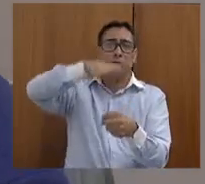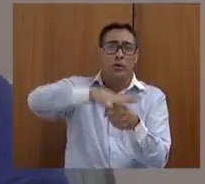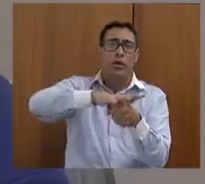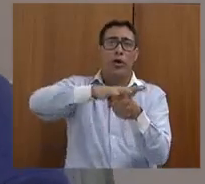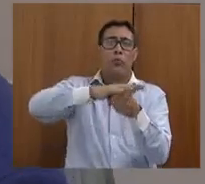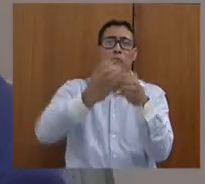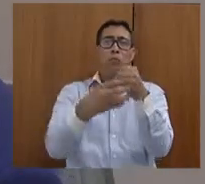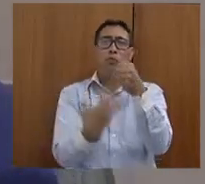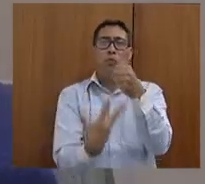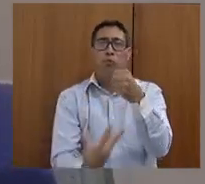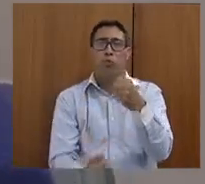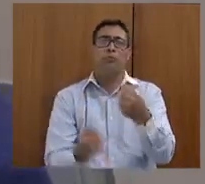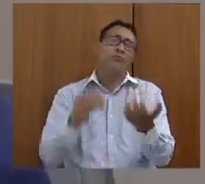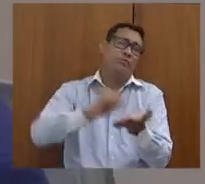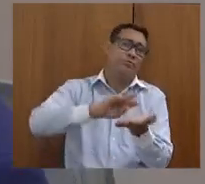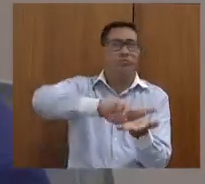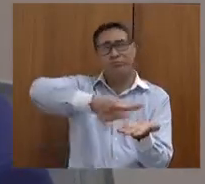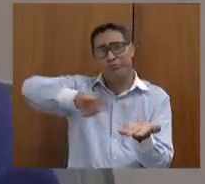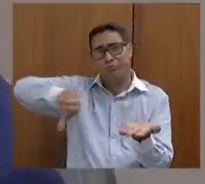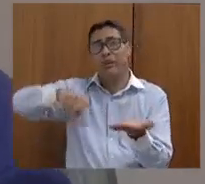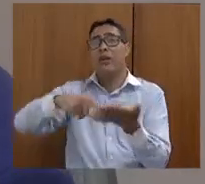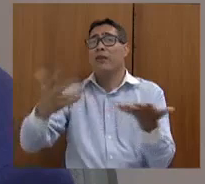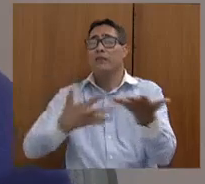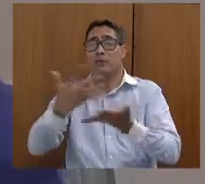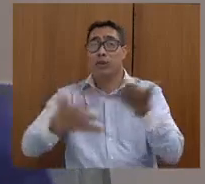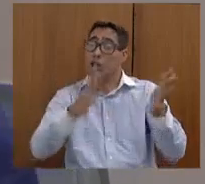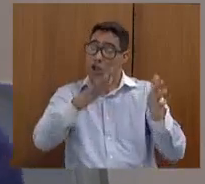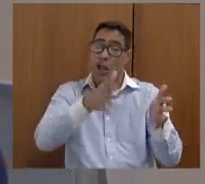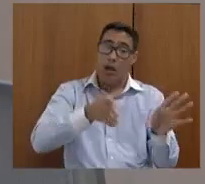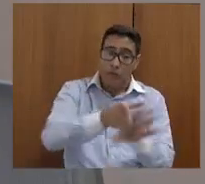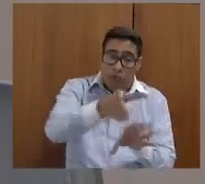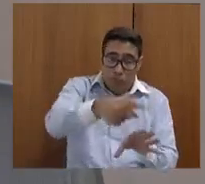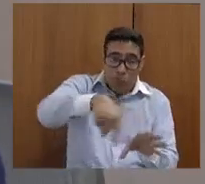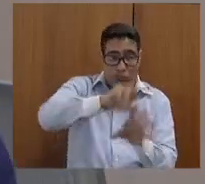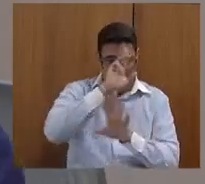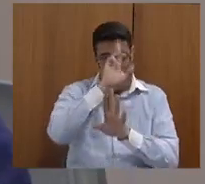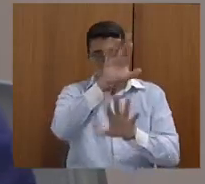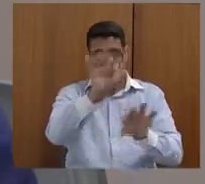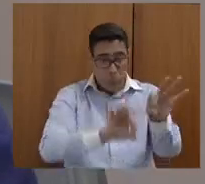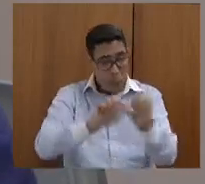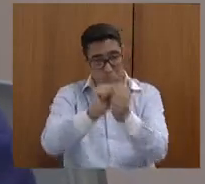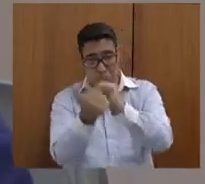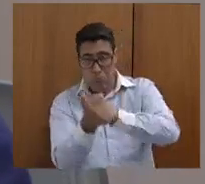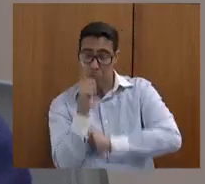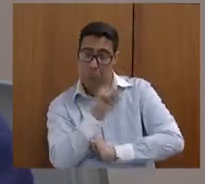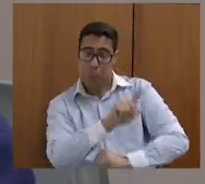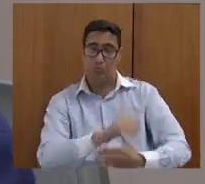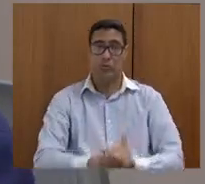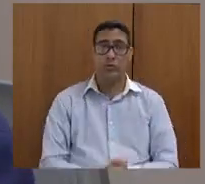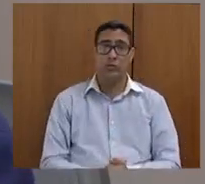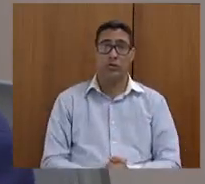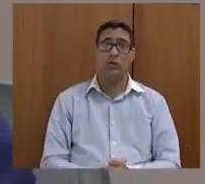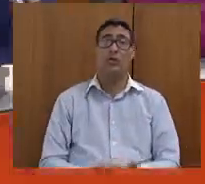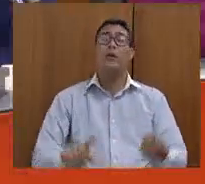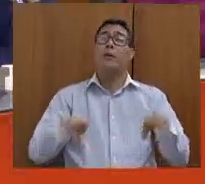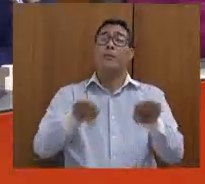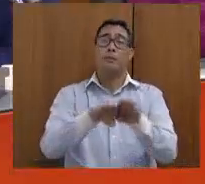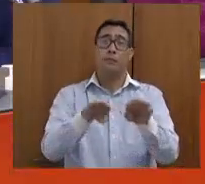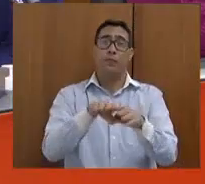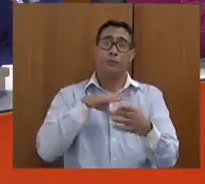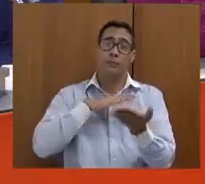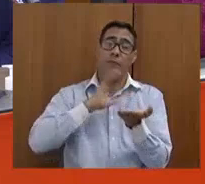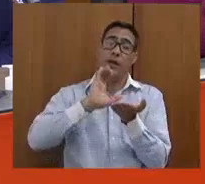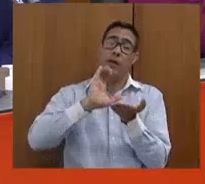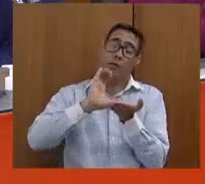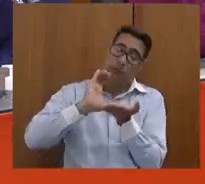e que nós conseguimos já orientar esses diretores para adequar de verba de infraestrutura de